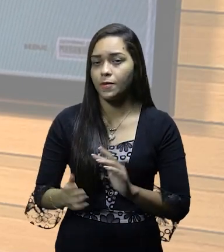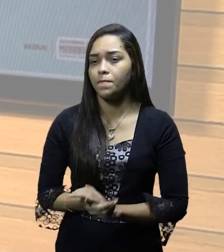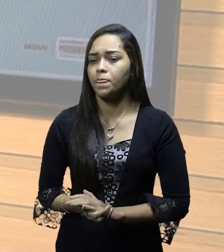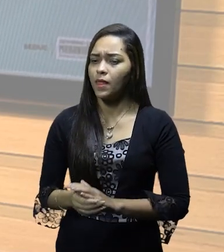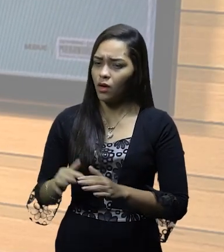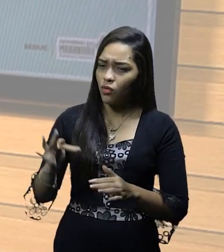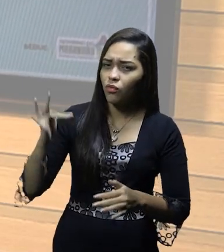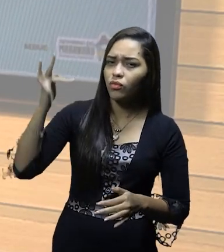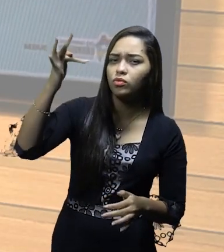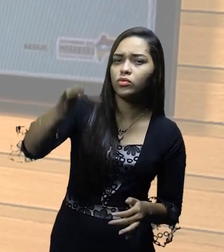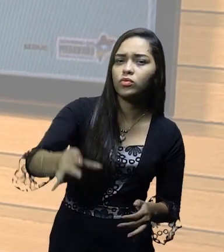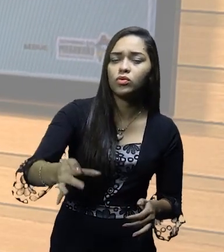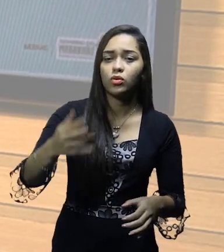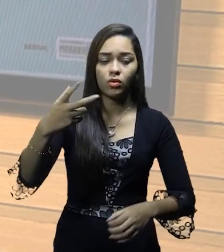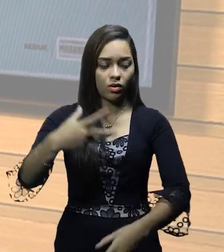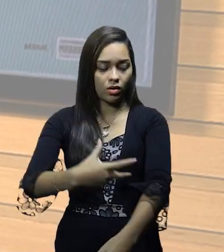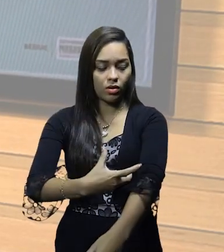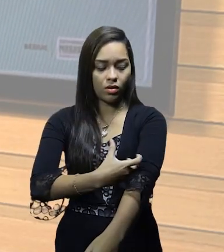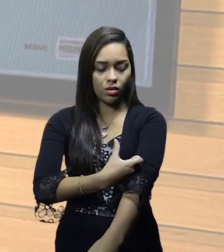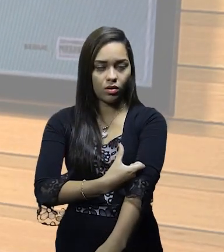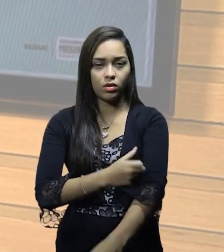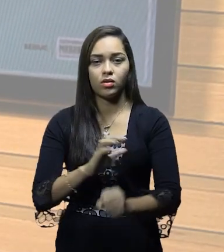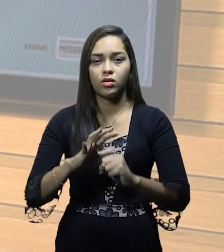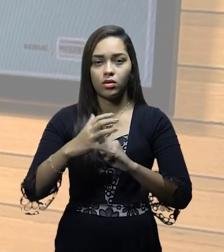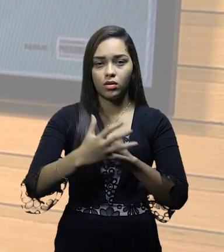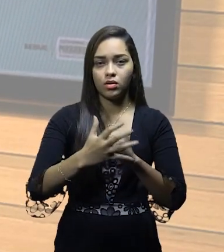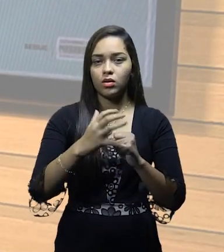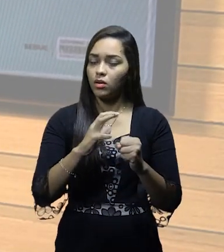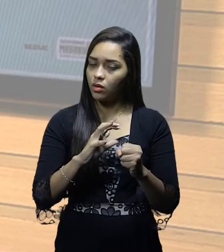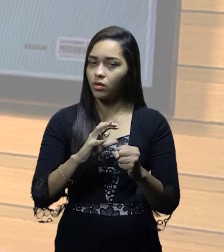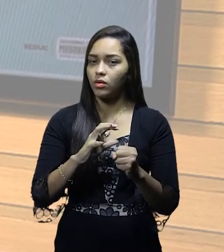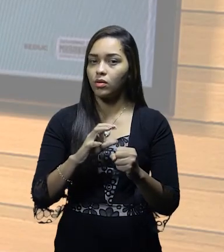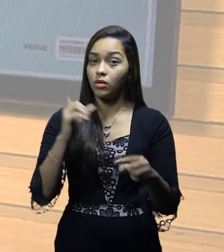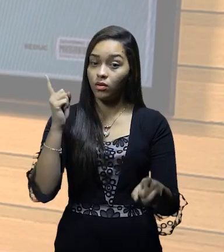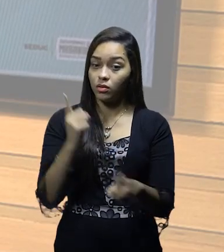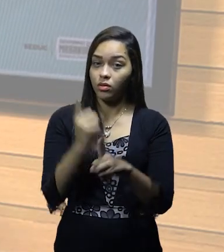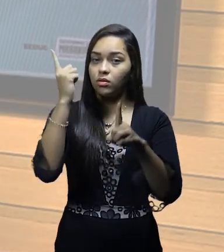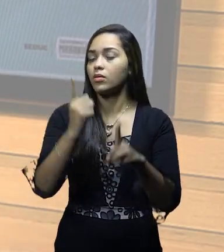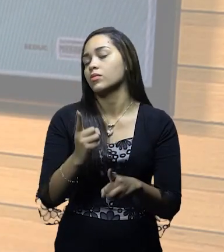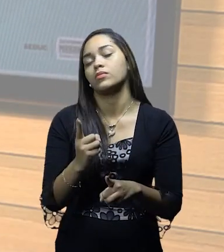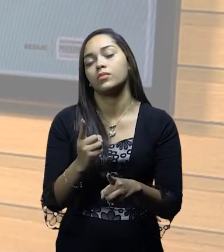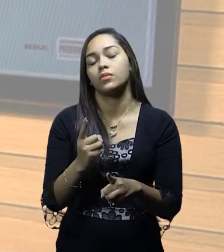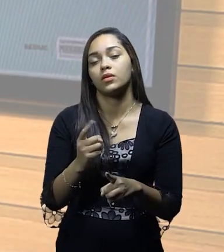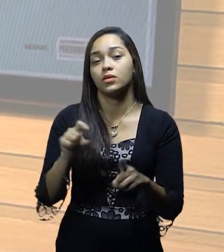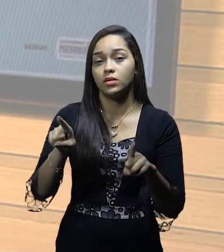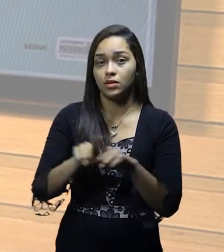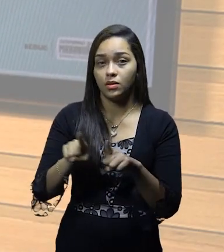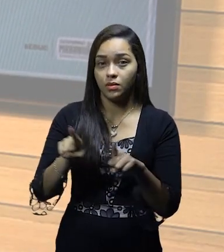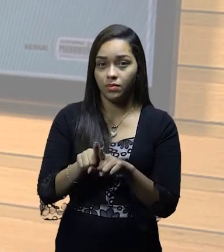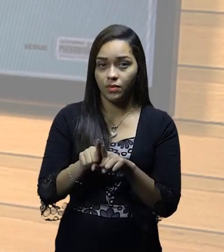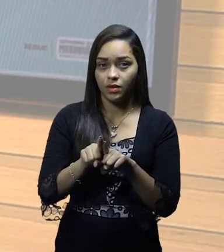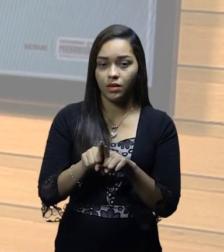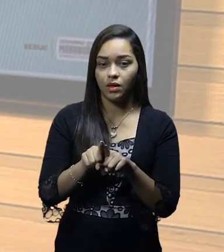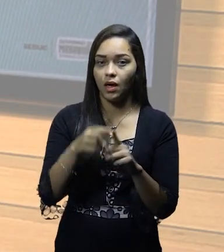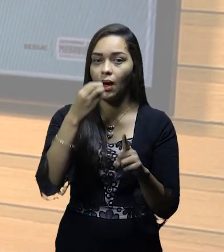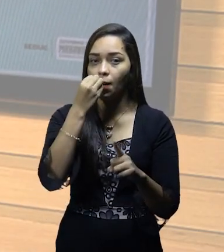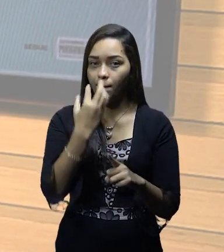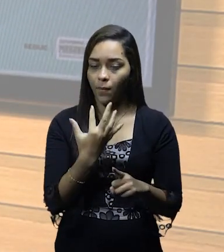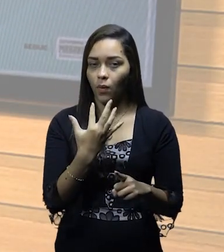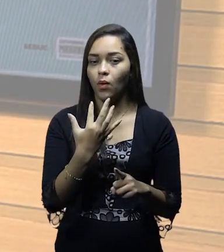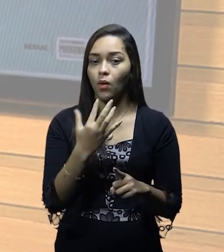que trouxeram grandes contribuições para a humanidade. Daqui a algum tempo, quando a vacina para